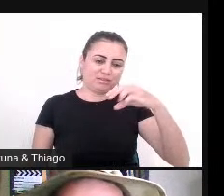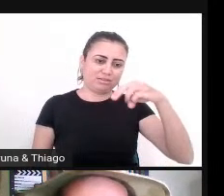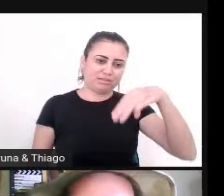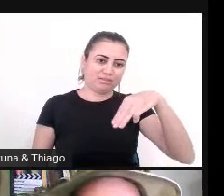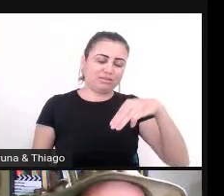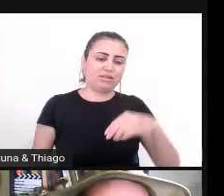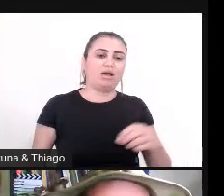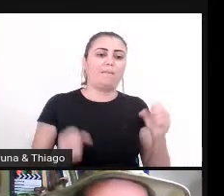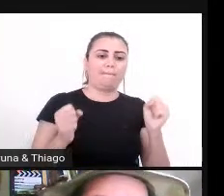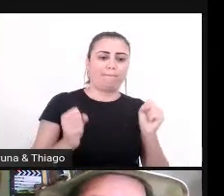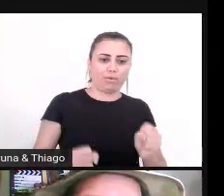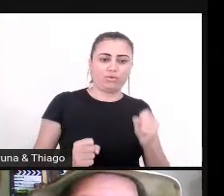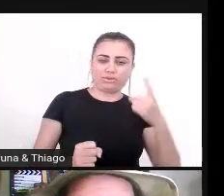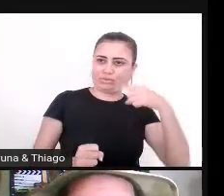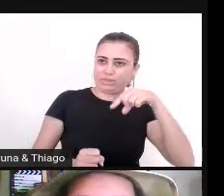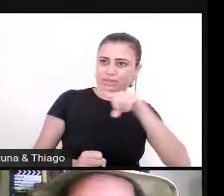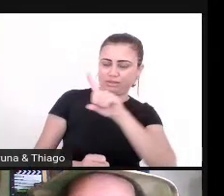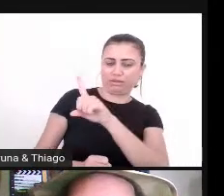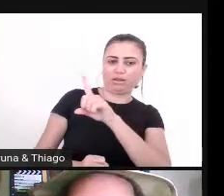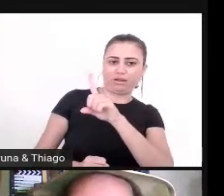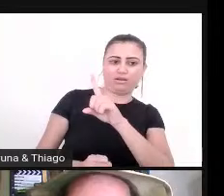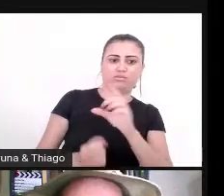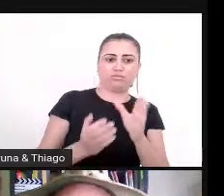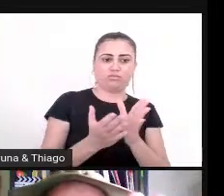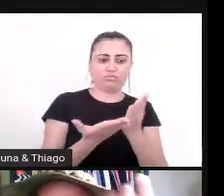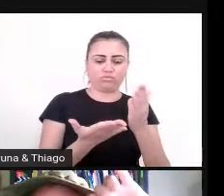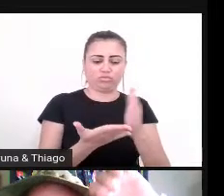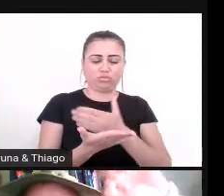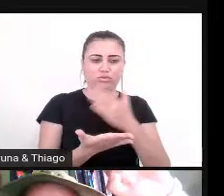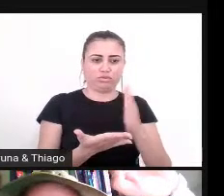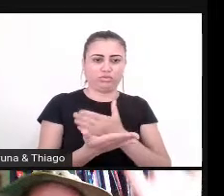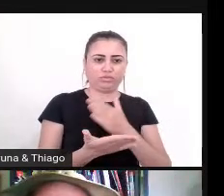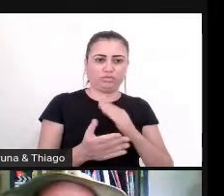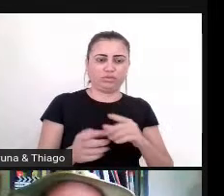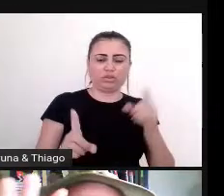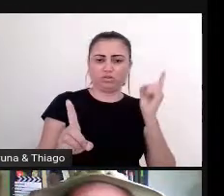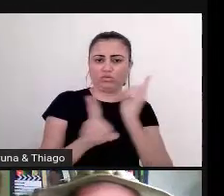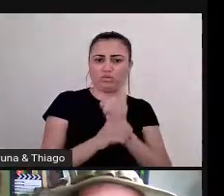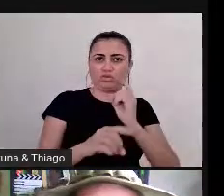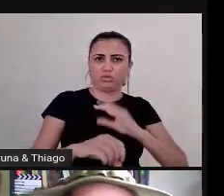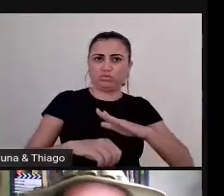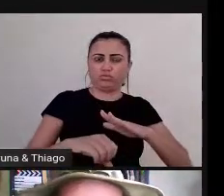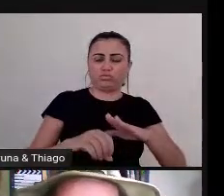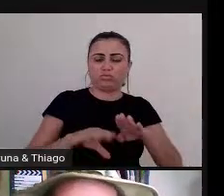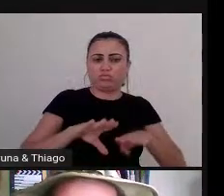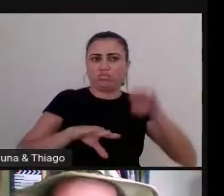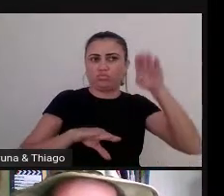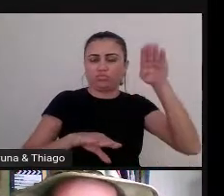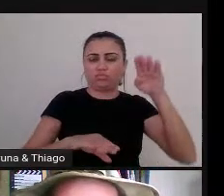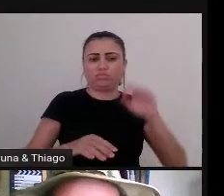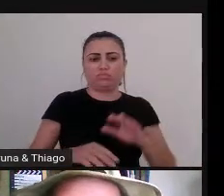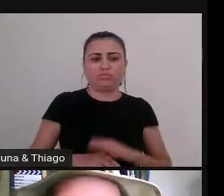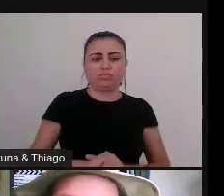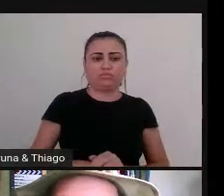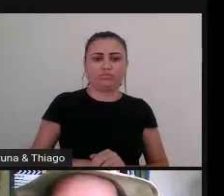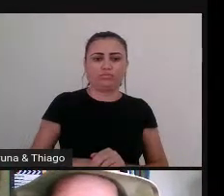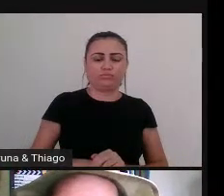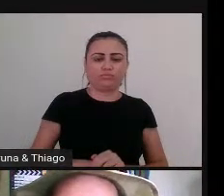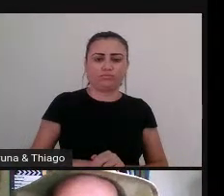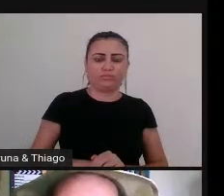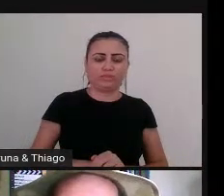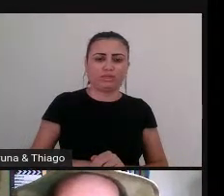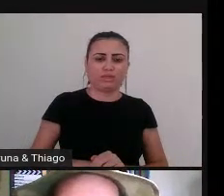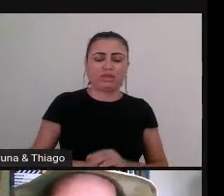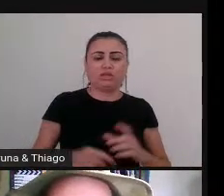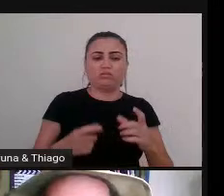um crédito. E aí eu já achei uma de 25. Né, só se esticar um pouquinho a perninha dela lá, mas enfim. São bichos grandes